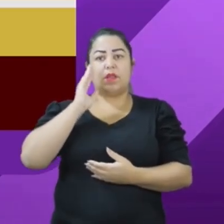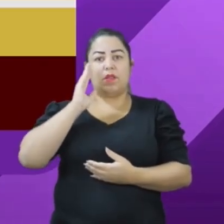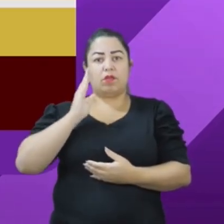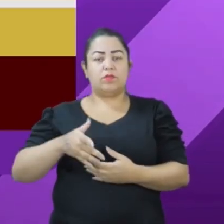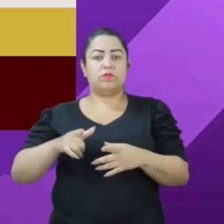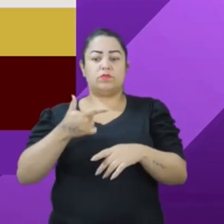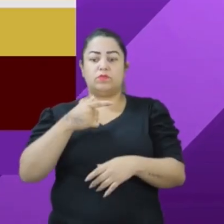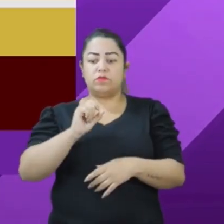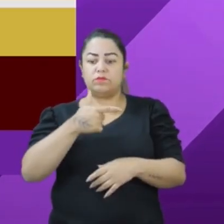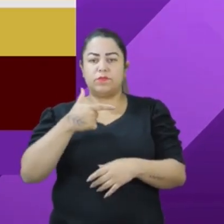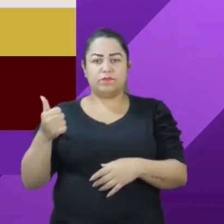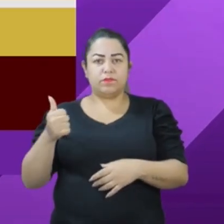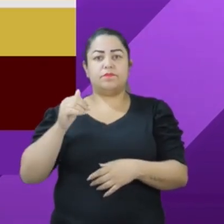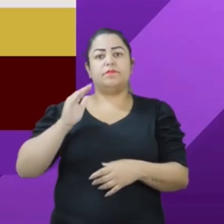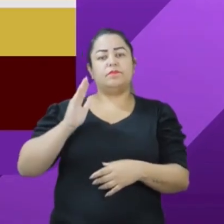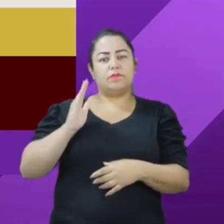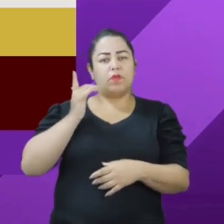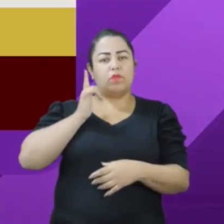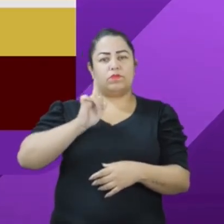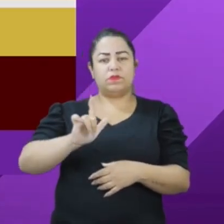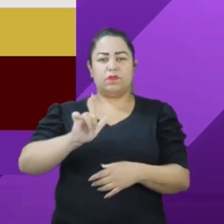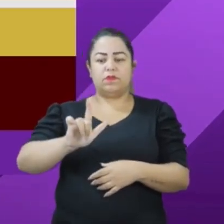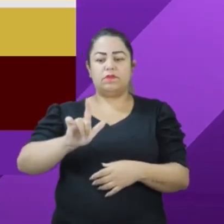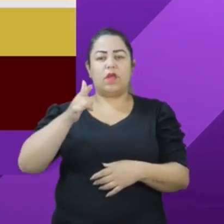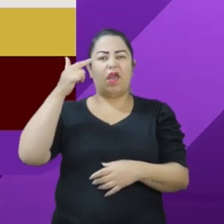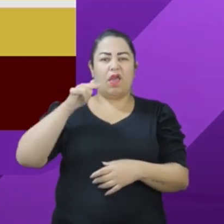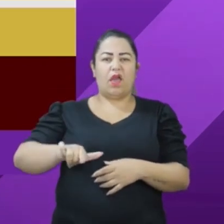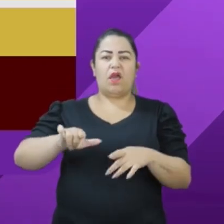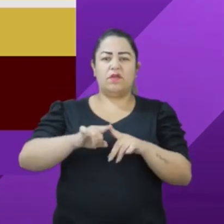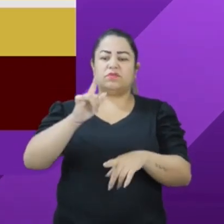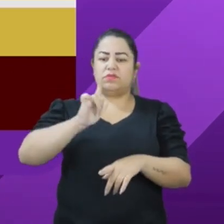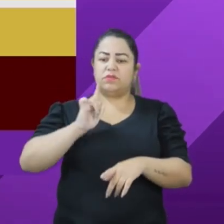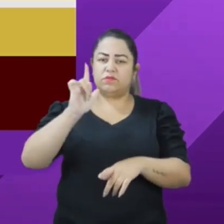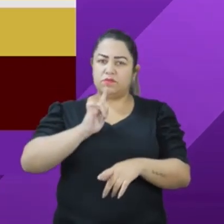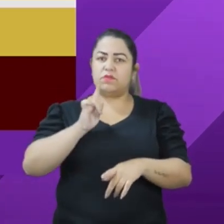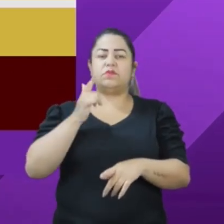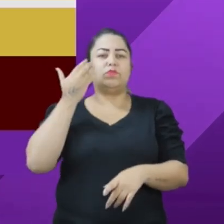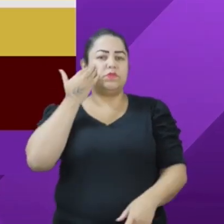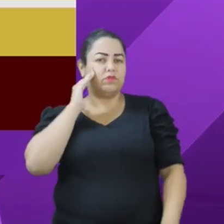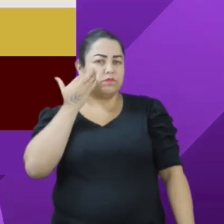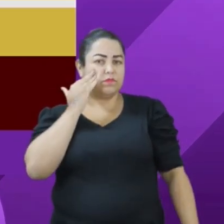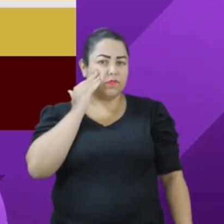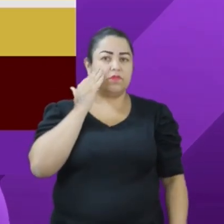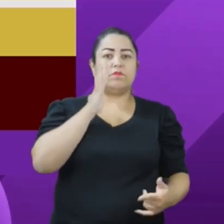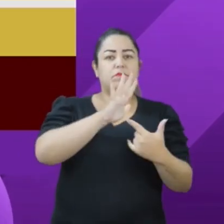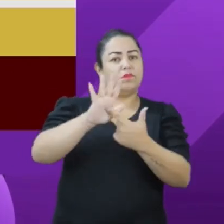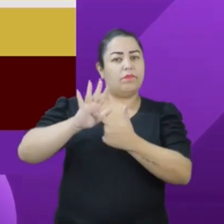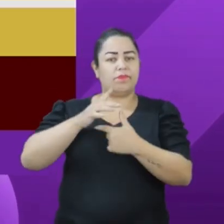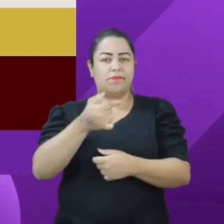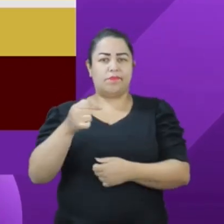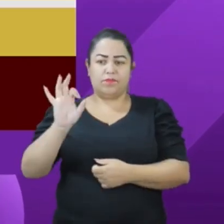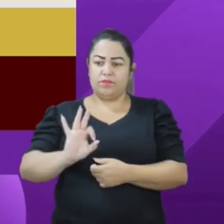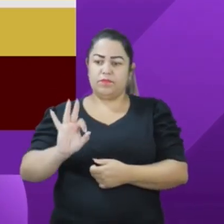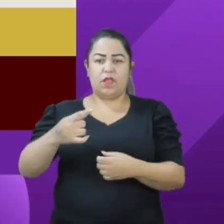vocês de 2021, mas a gente consegue ter uma noção em relação a isso, apontou que apenas 7%